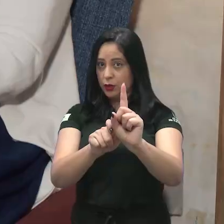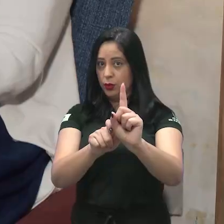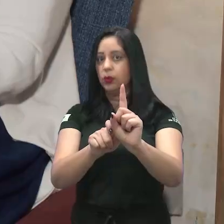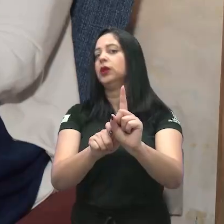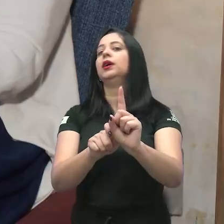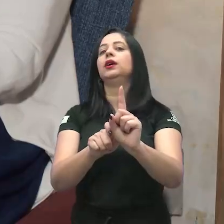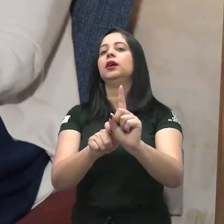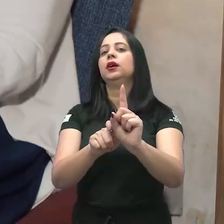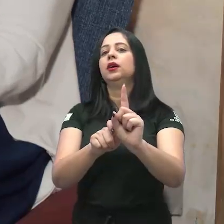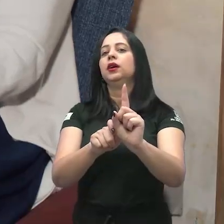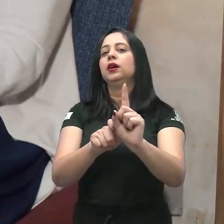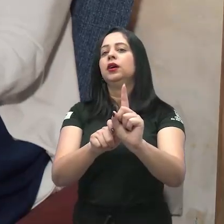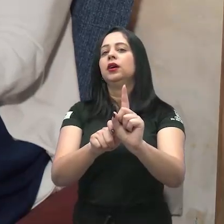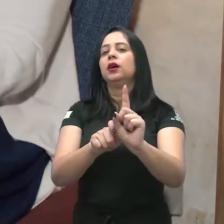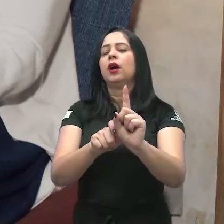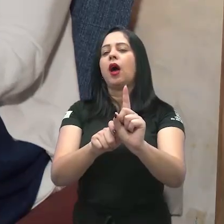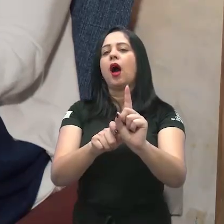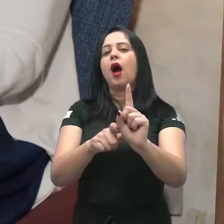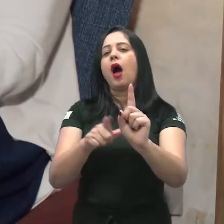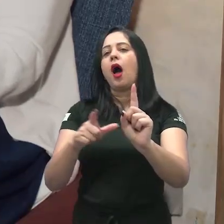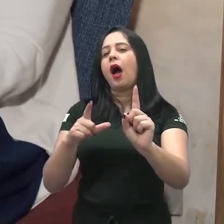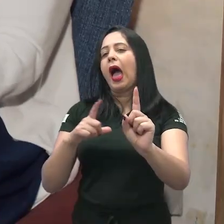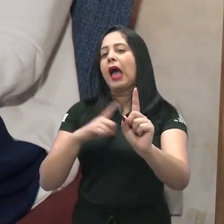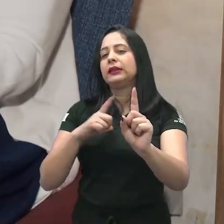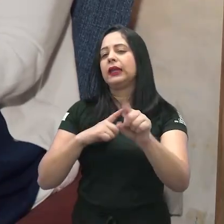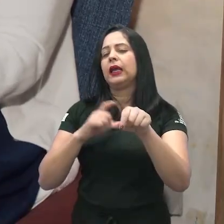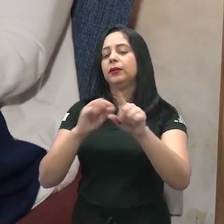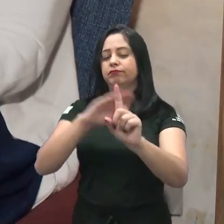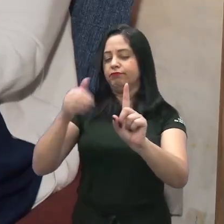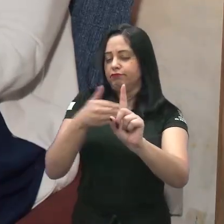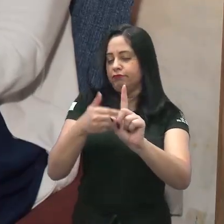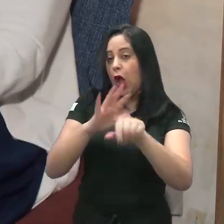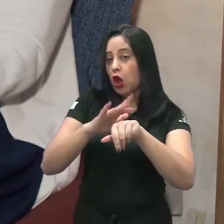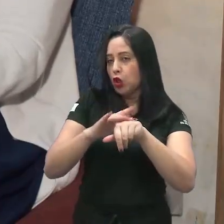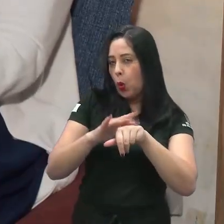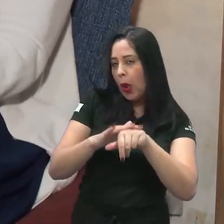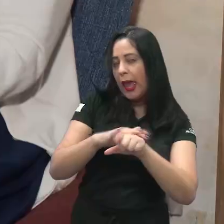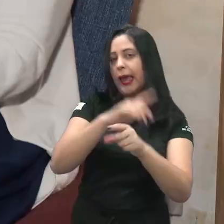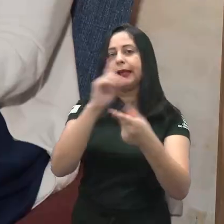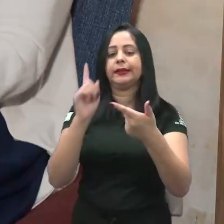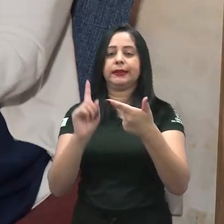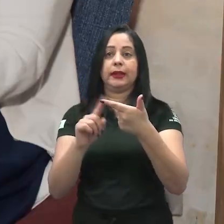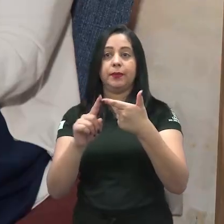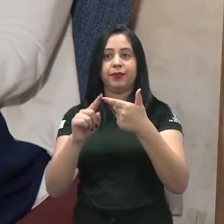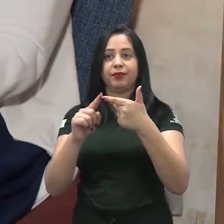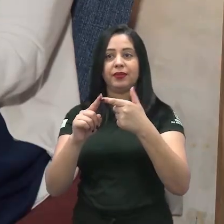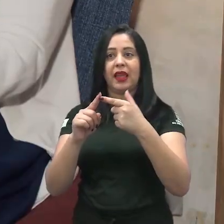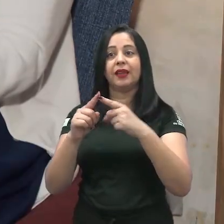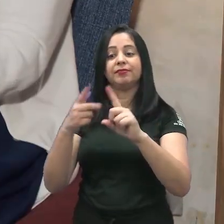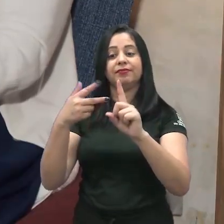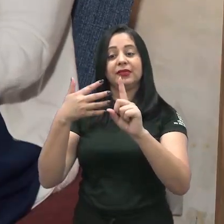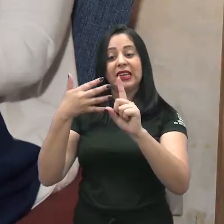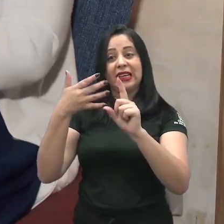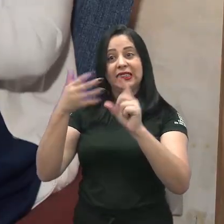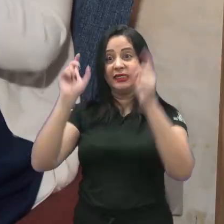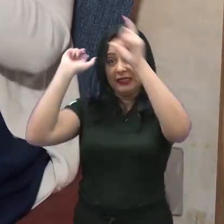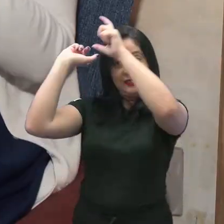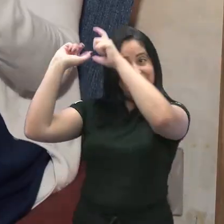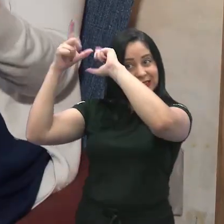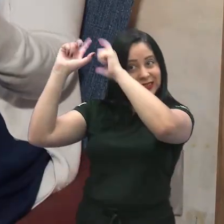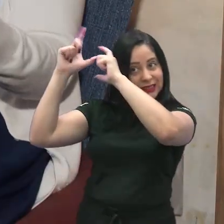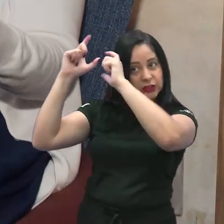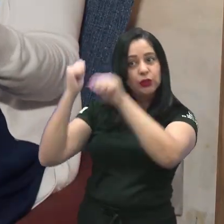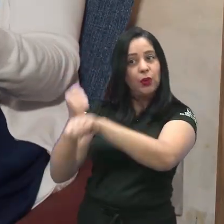somatizações. Aí nós vamos ver inúmeras doenças de fundo emocional. Nós vamos ver transtornos de origem somática